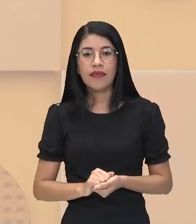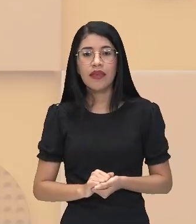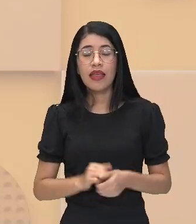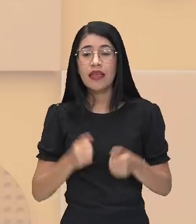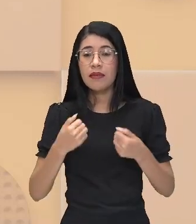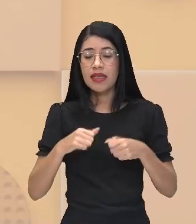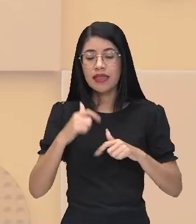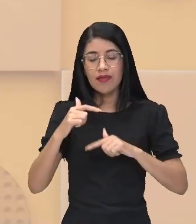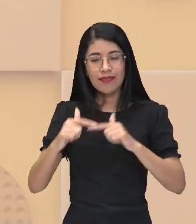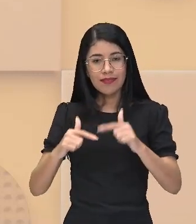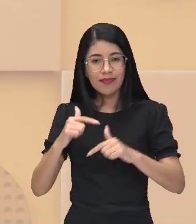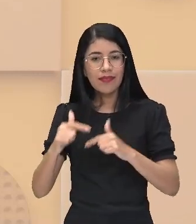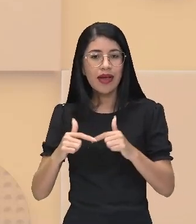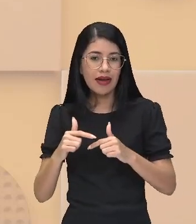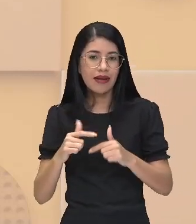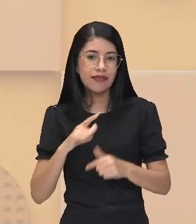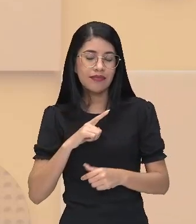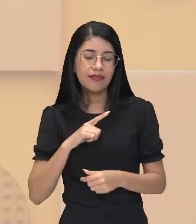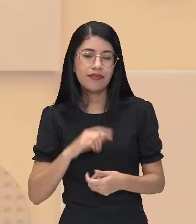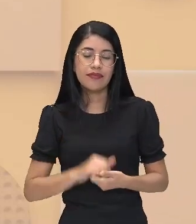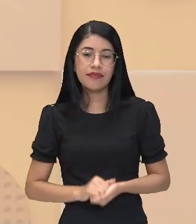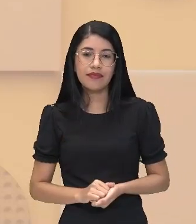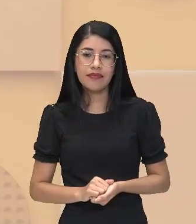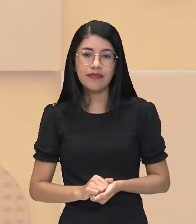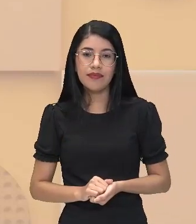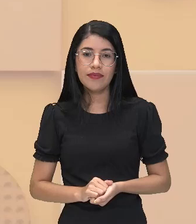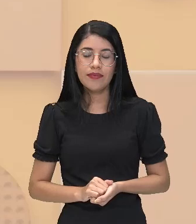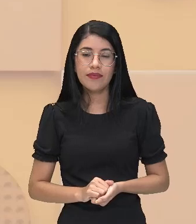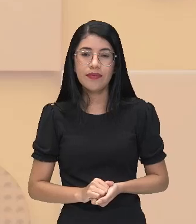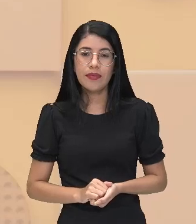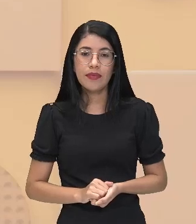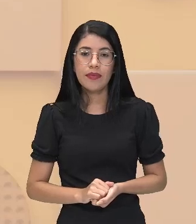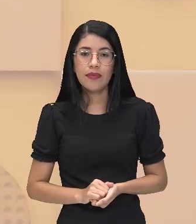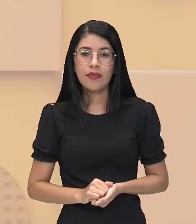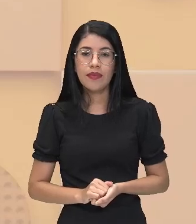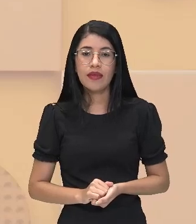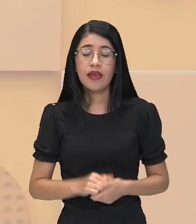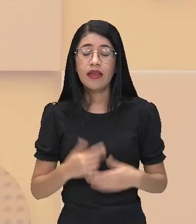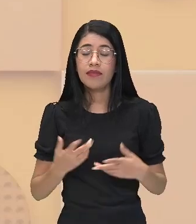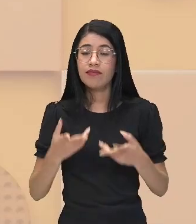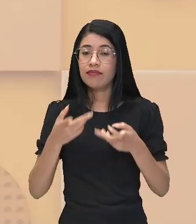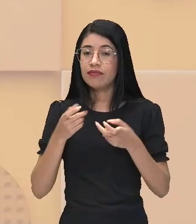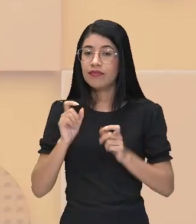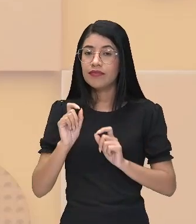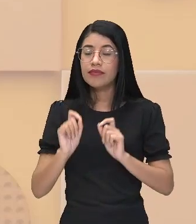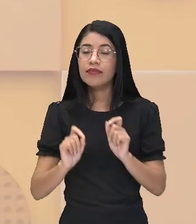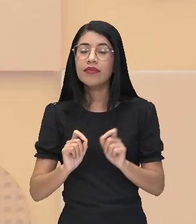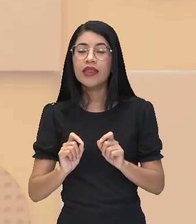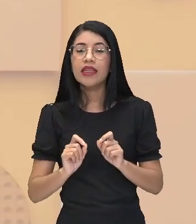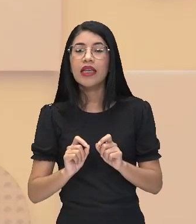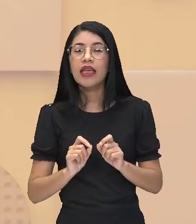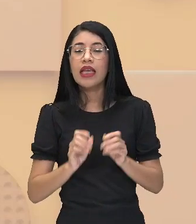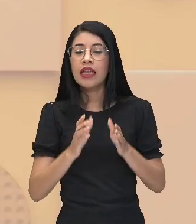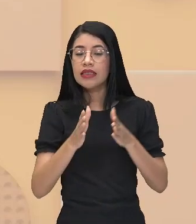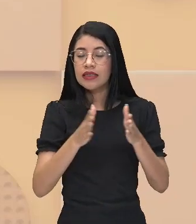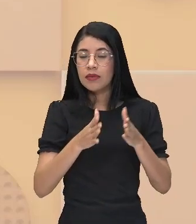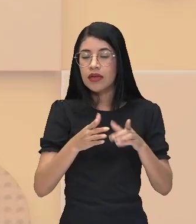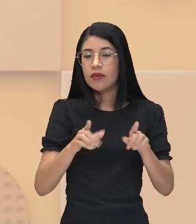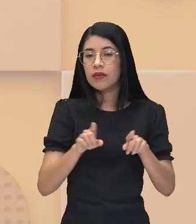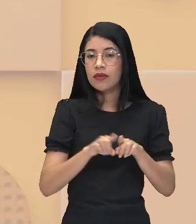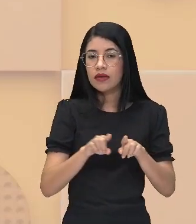necessários ser exercidos na região. Então, a gente vai observar nesse meio tempo também